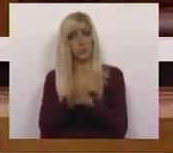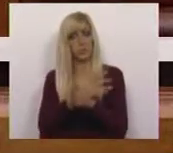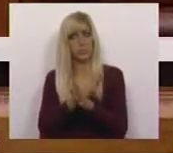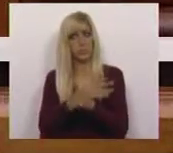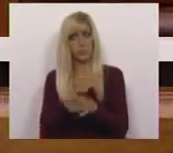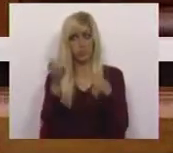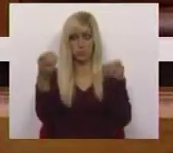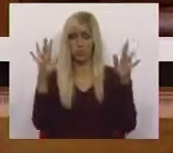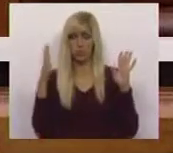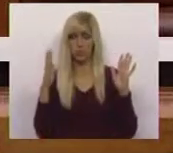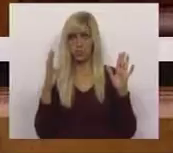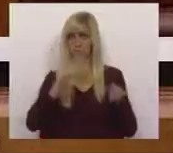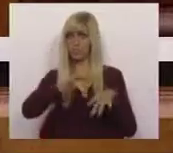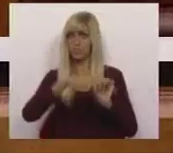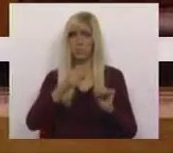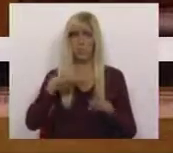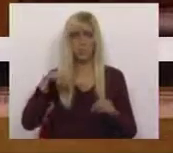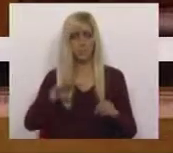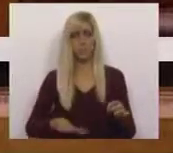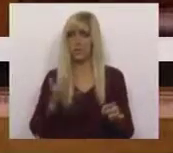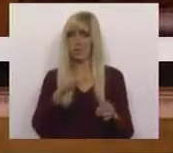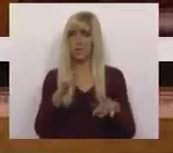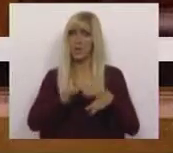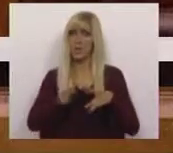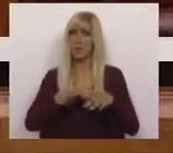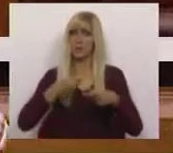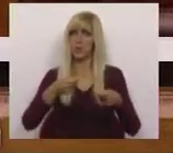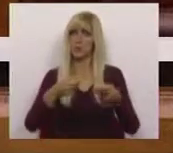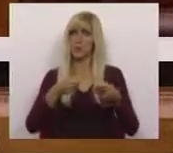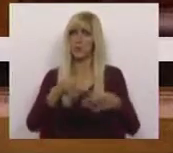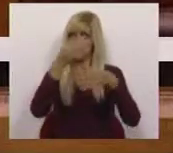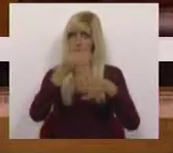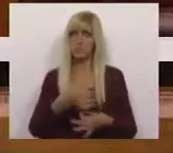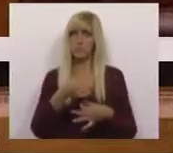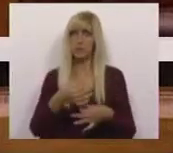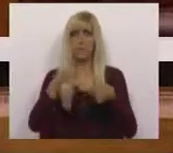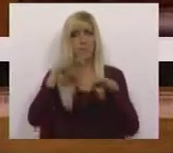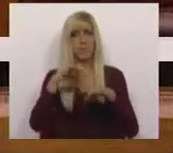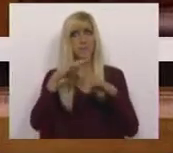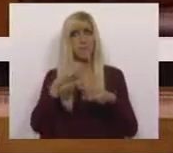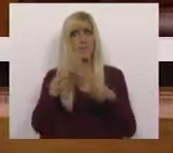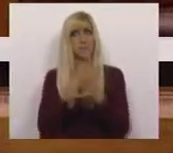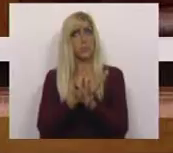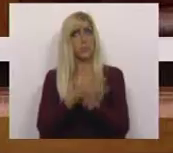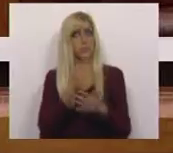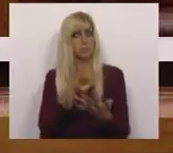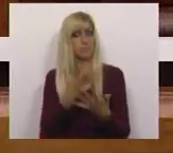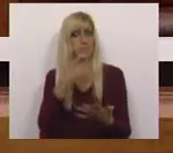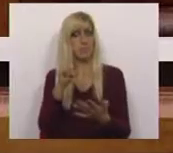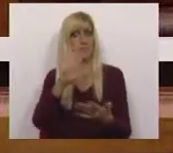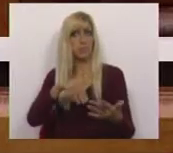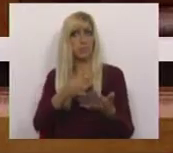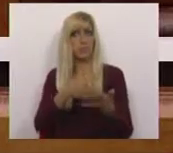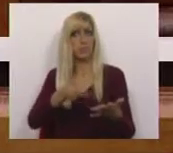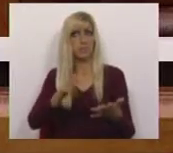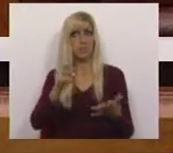florestais que têm devastado o país. É tempo de investir seriamente na prevenção dos fogos e, por isso, realçamos também a proposta